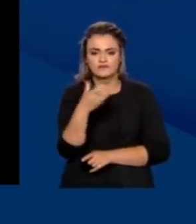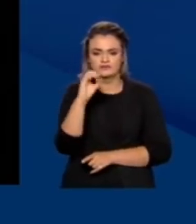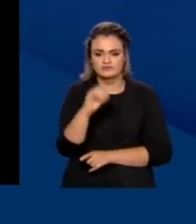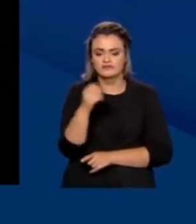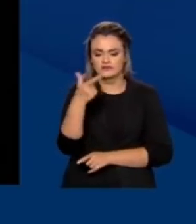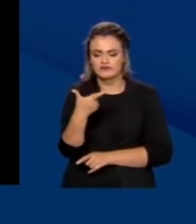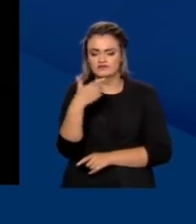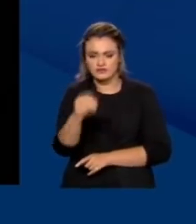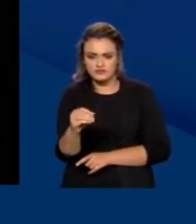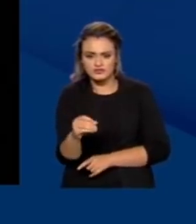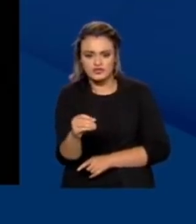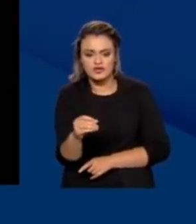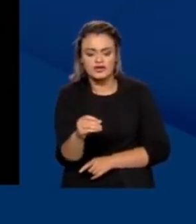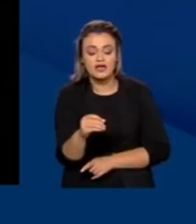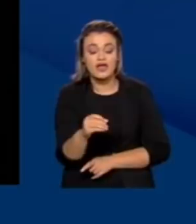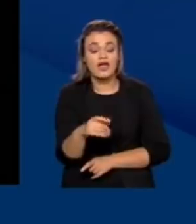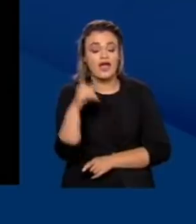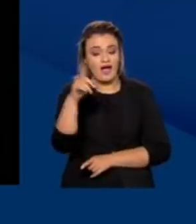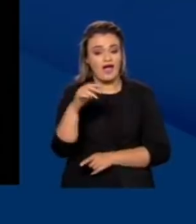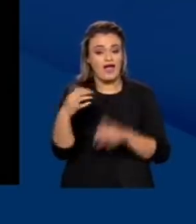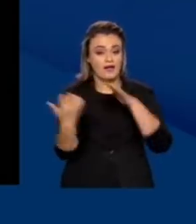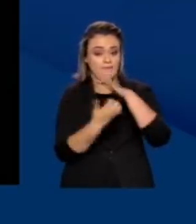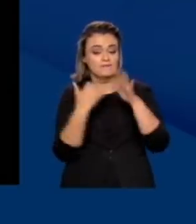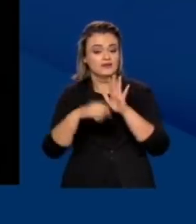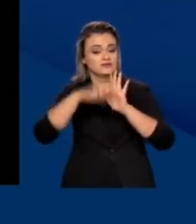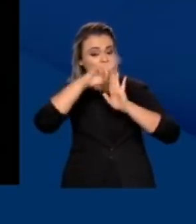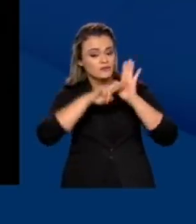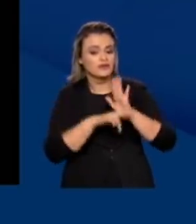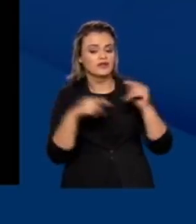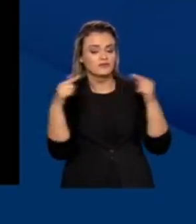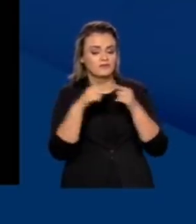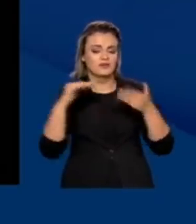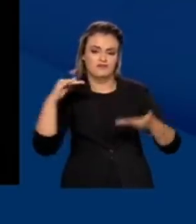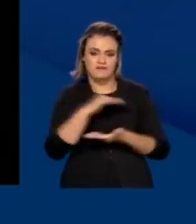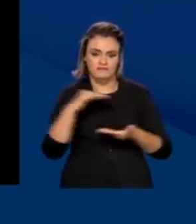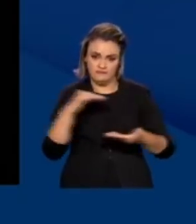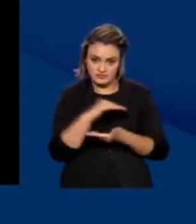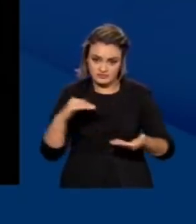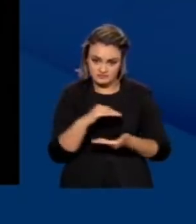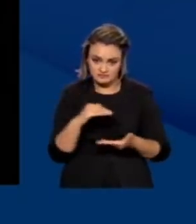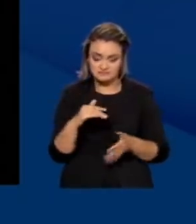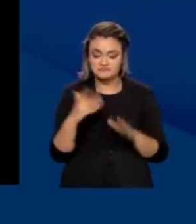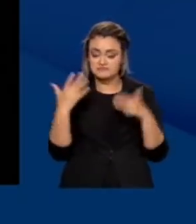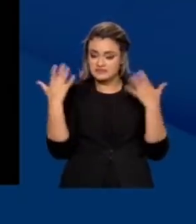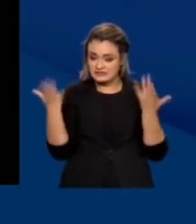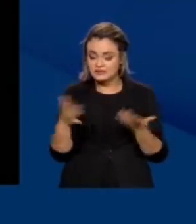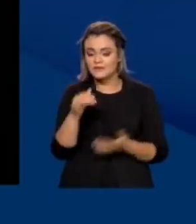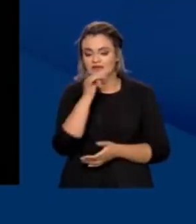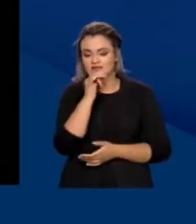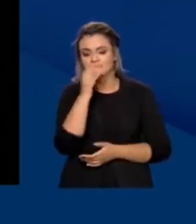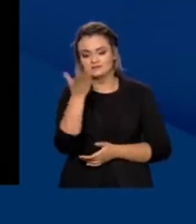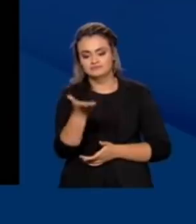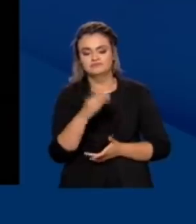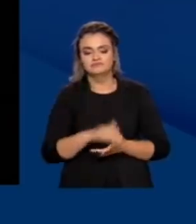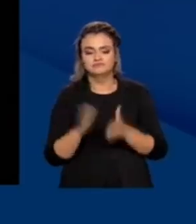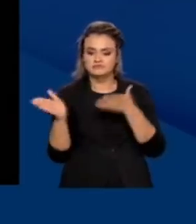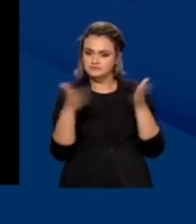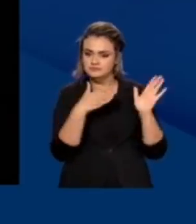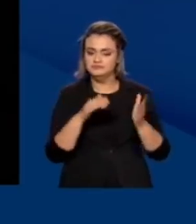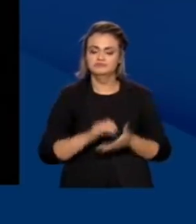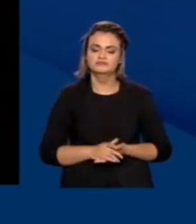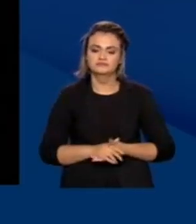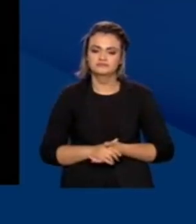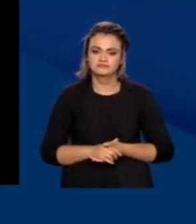a submissão deve ser realizada por empresa devidamente regular perante a Anvisa. Então, nós temos ali como exemplos, próximo slide, por